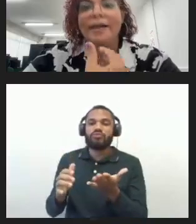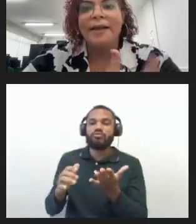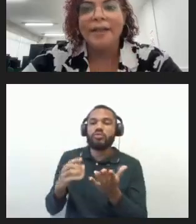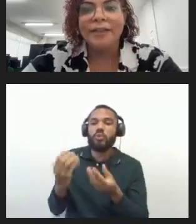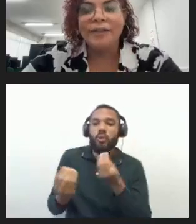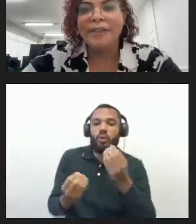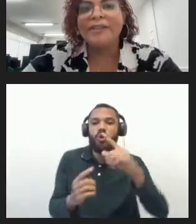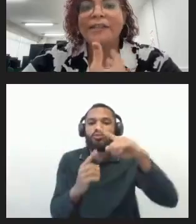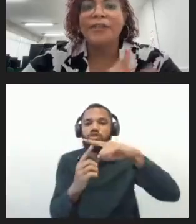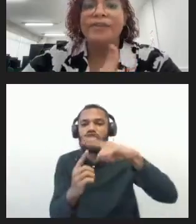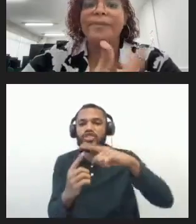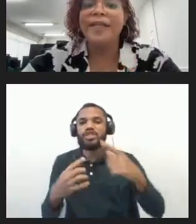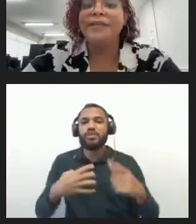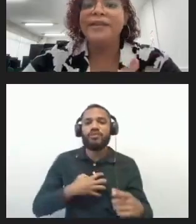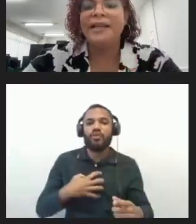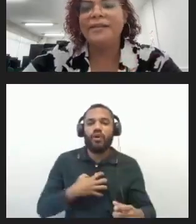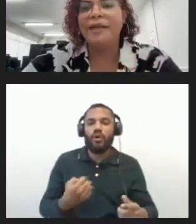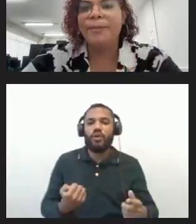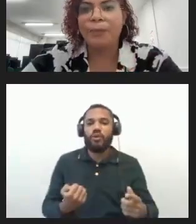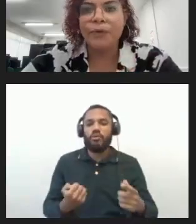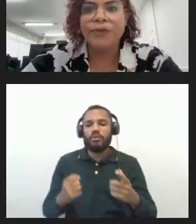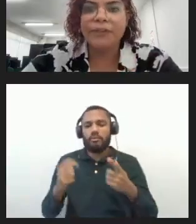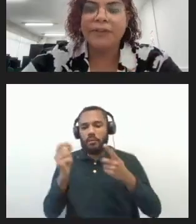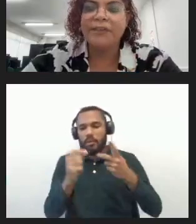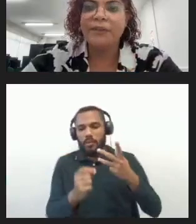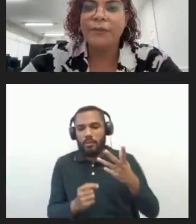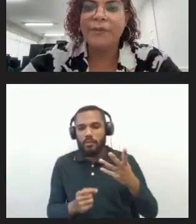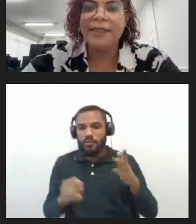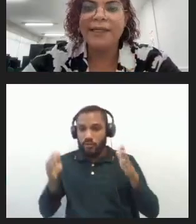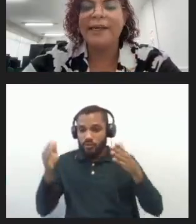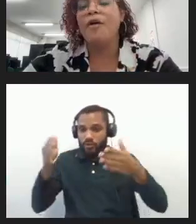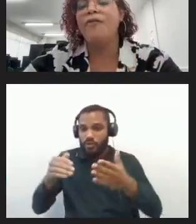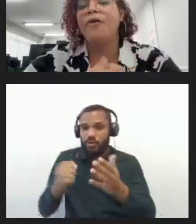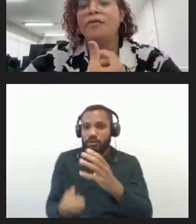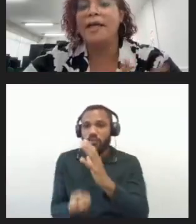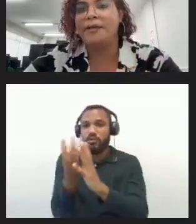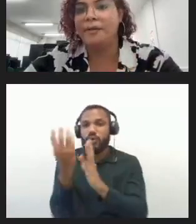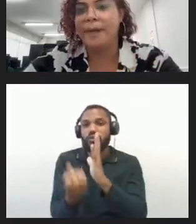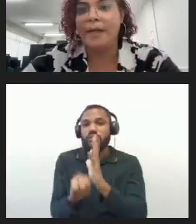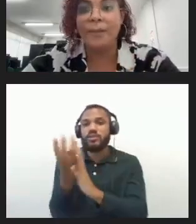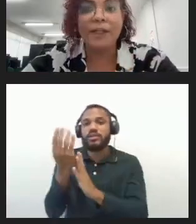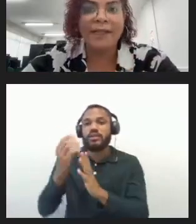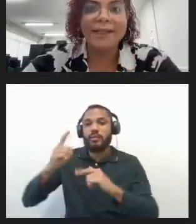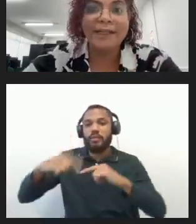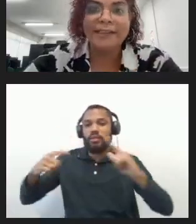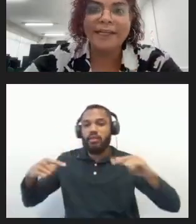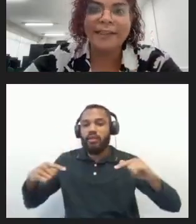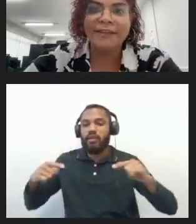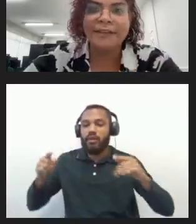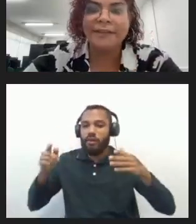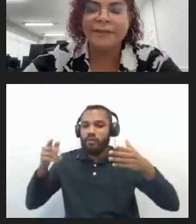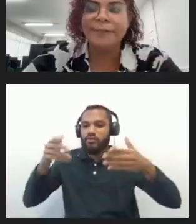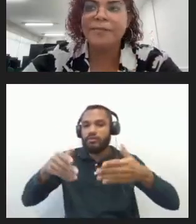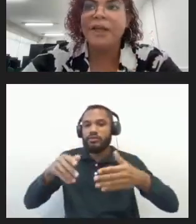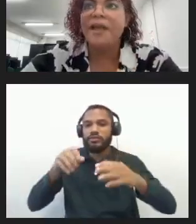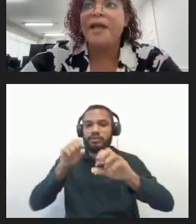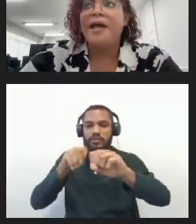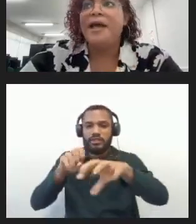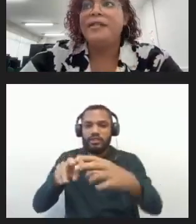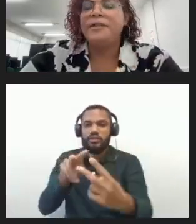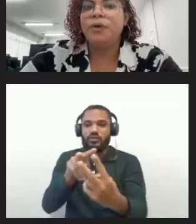formatos, todas essas questões pertinentes à produção desse tipo de material voltados para a modalidade à